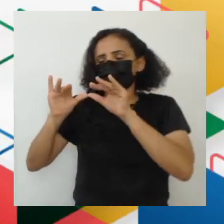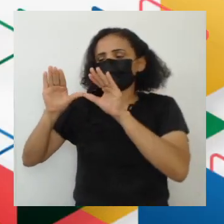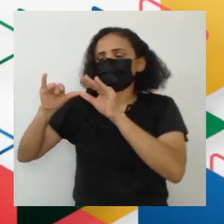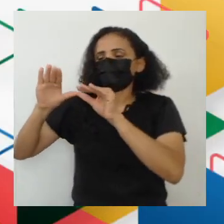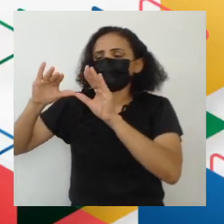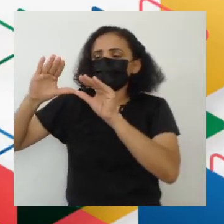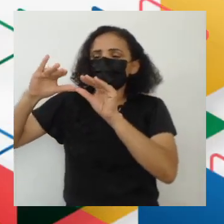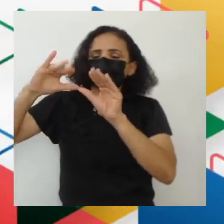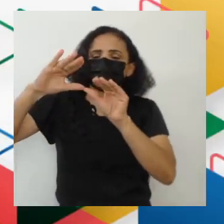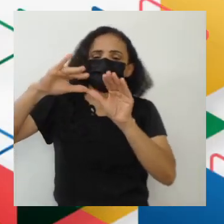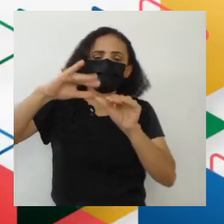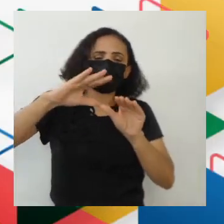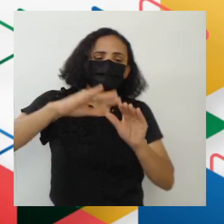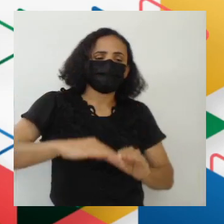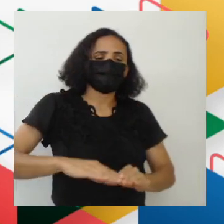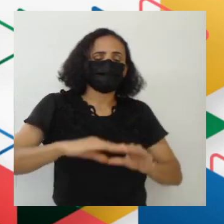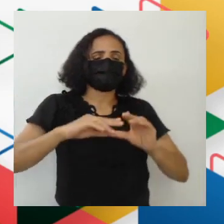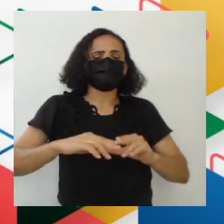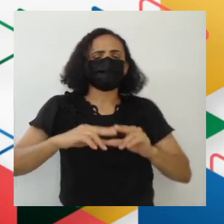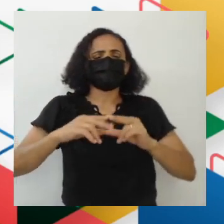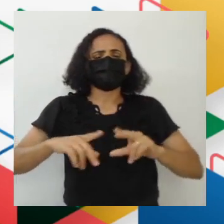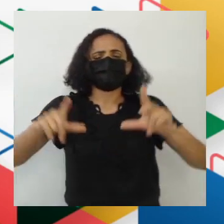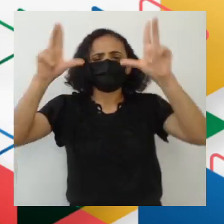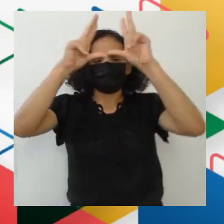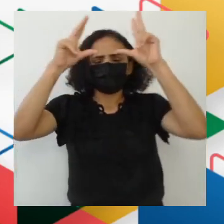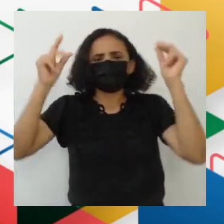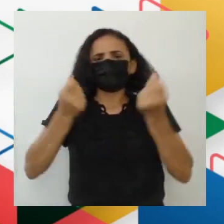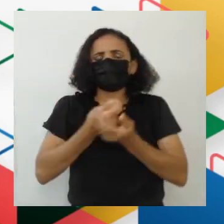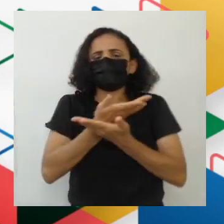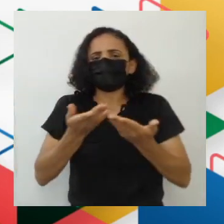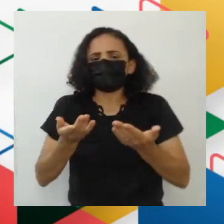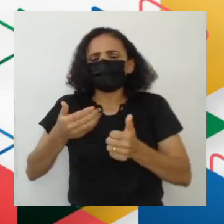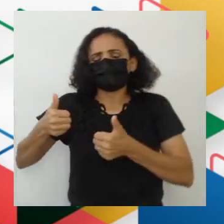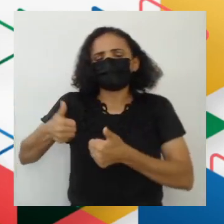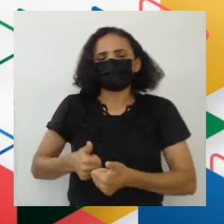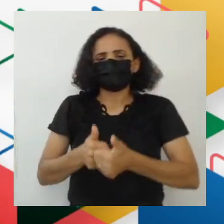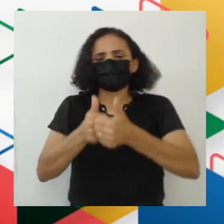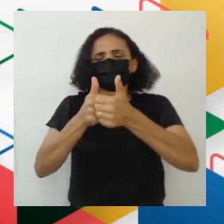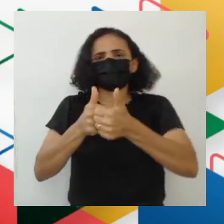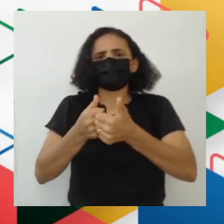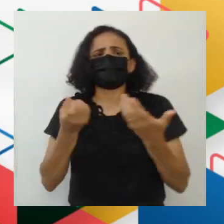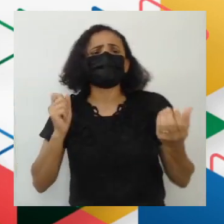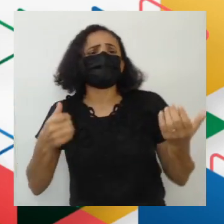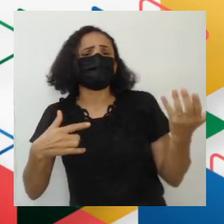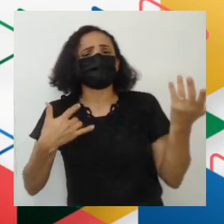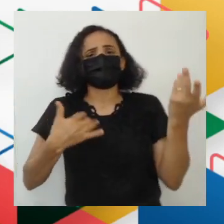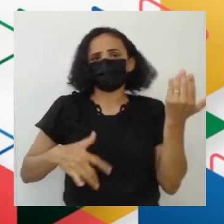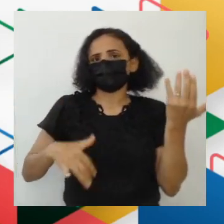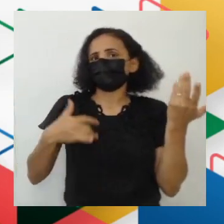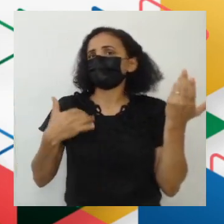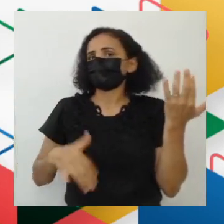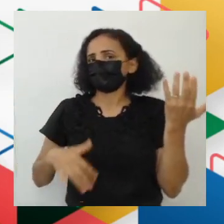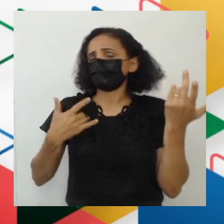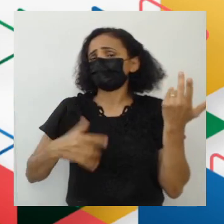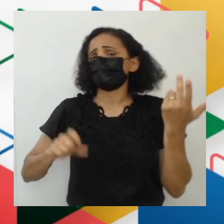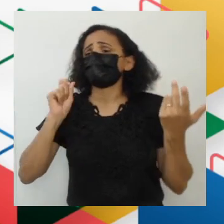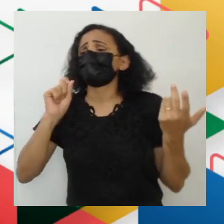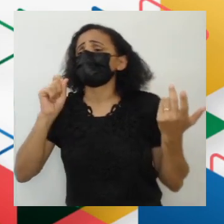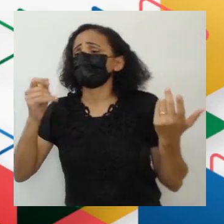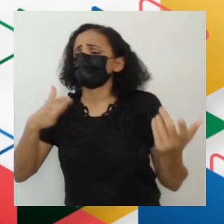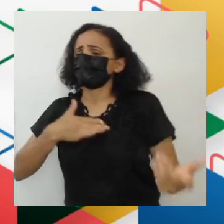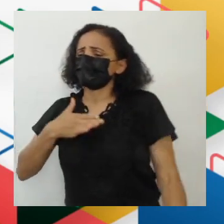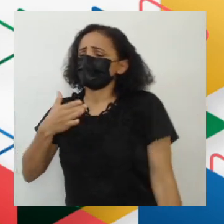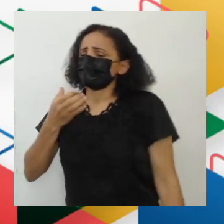do sertão do Cariri. Irerê, meu companheiro. Cadê viola? Cadê meu